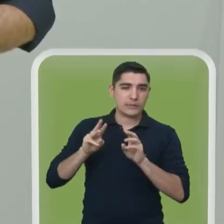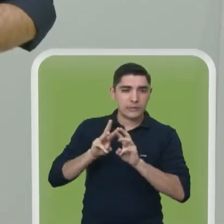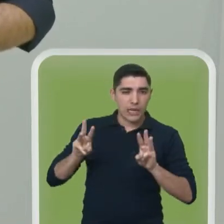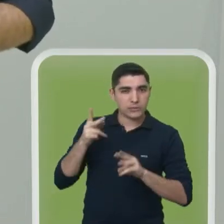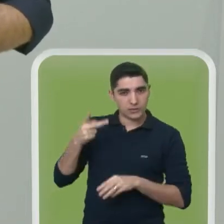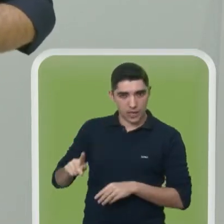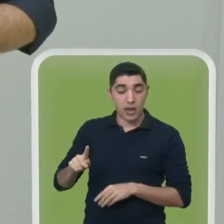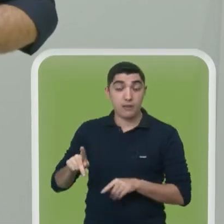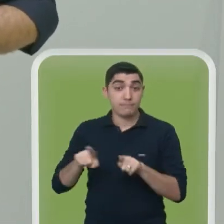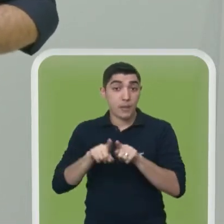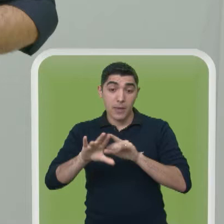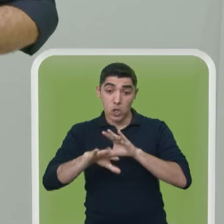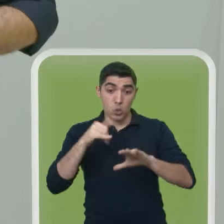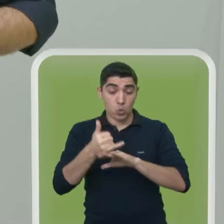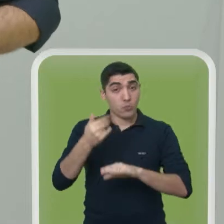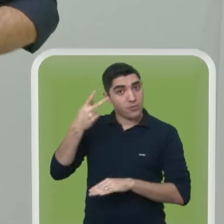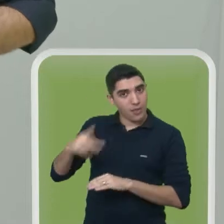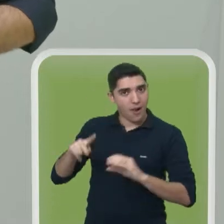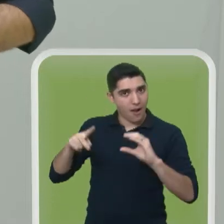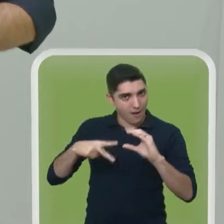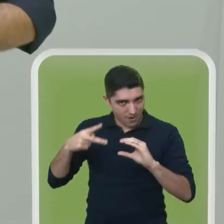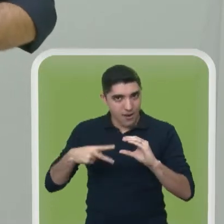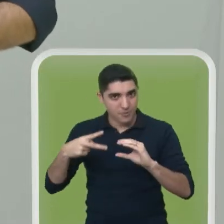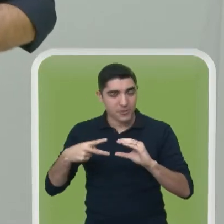câmarasjc.sp.gov.br e também no